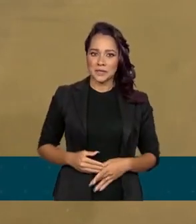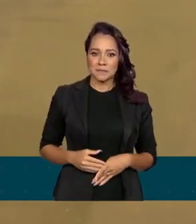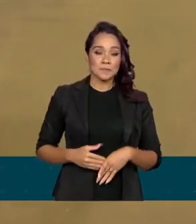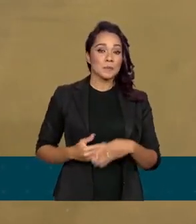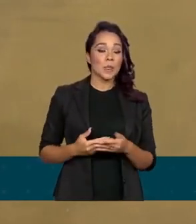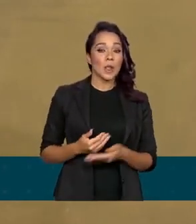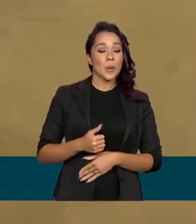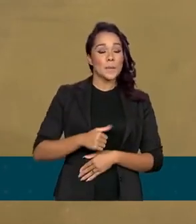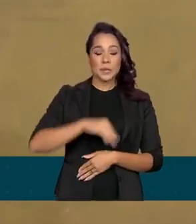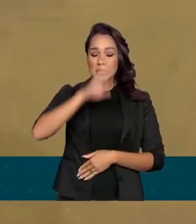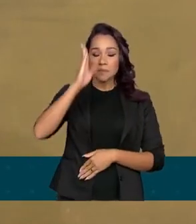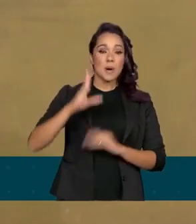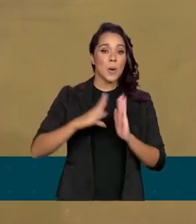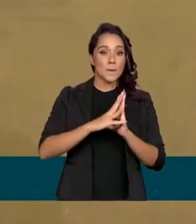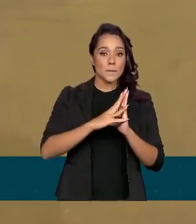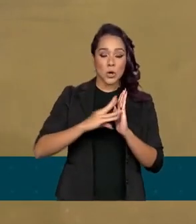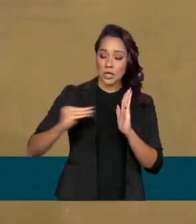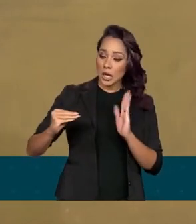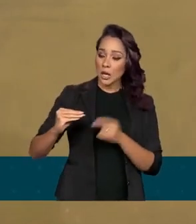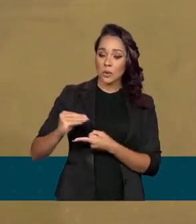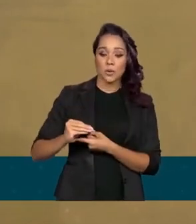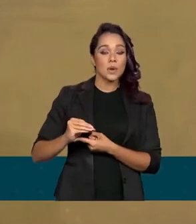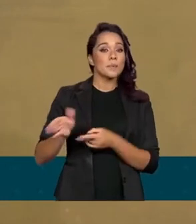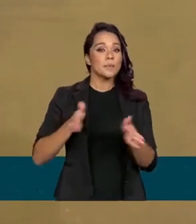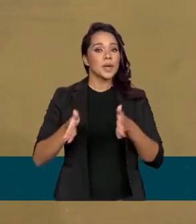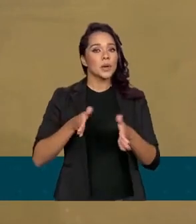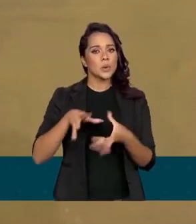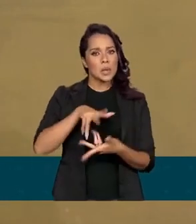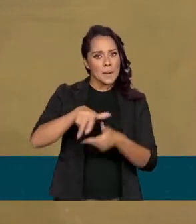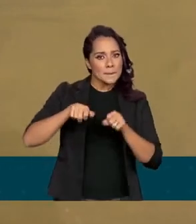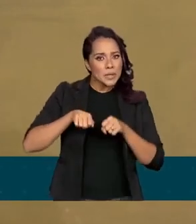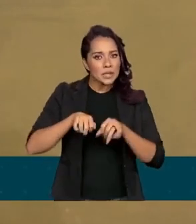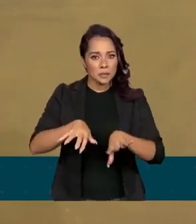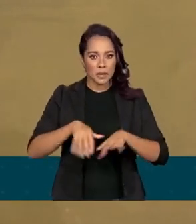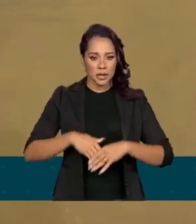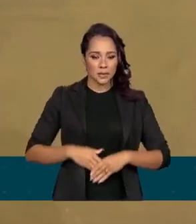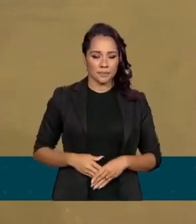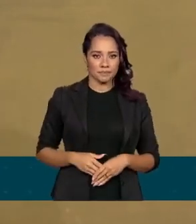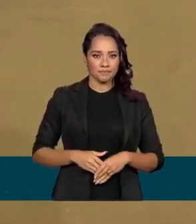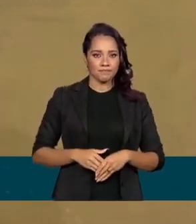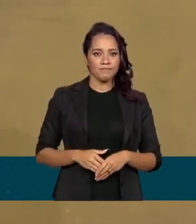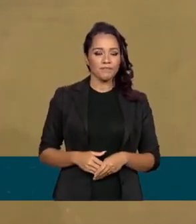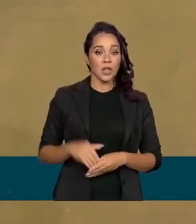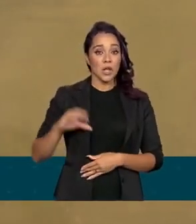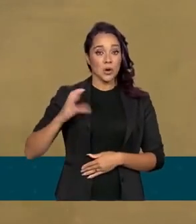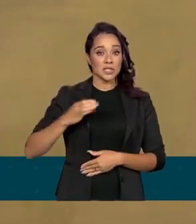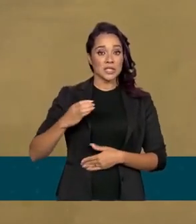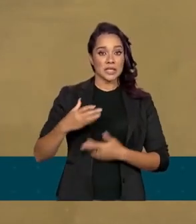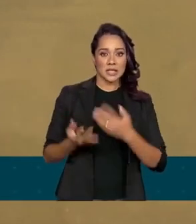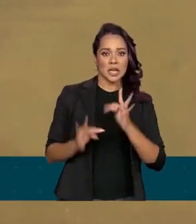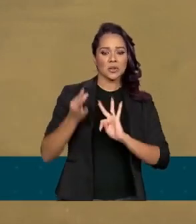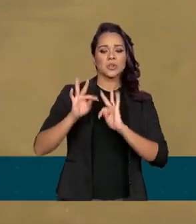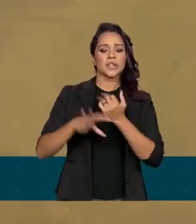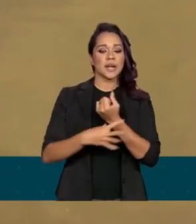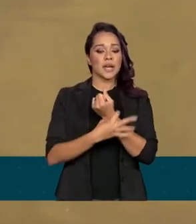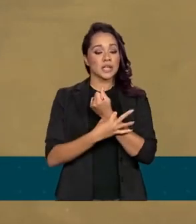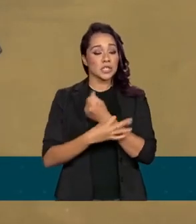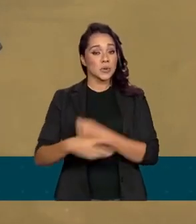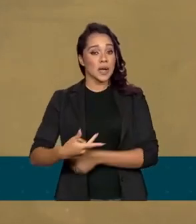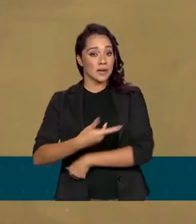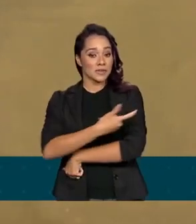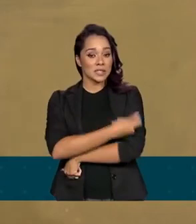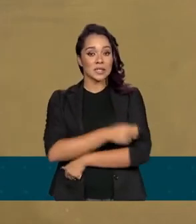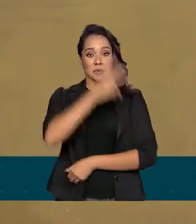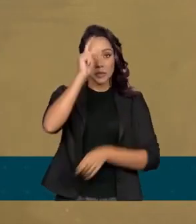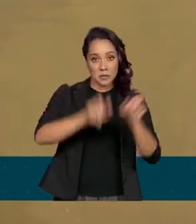O maior exemplo disso foi durante a pandemia, onde a ciência e tecnologia garantiu a